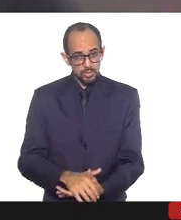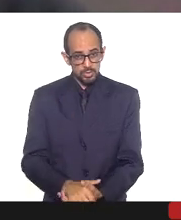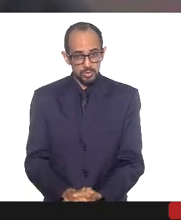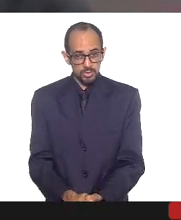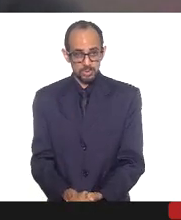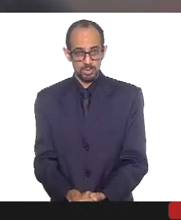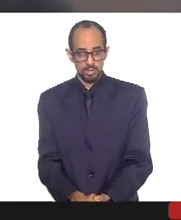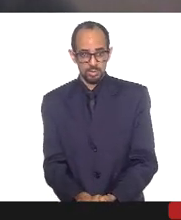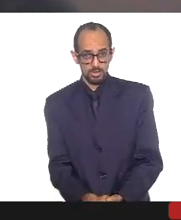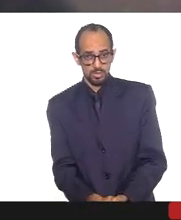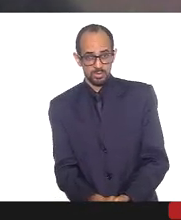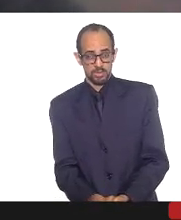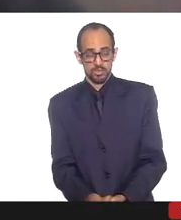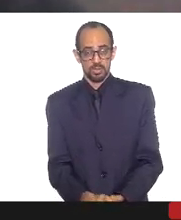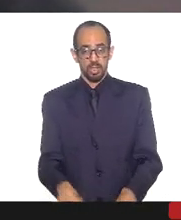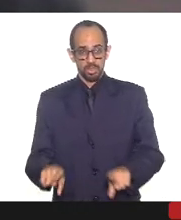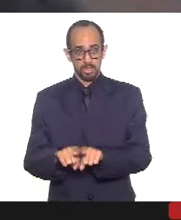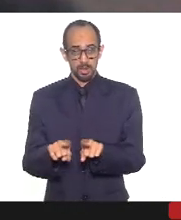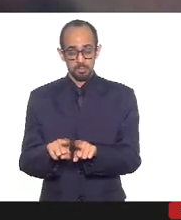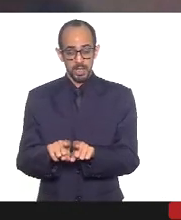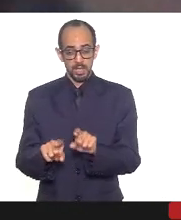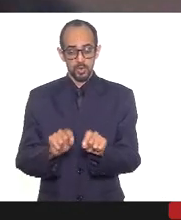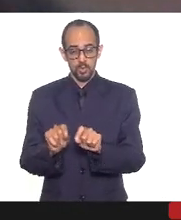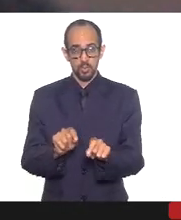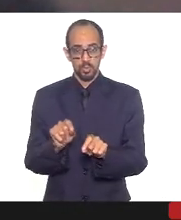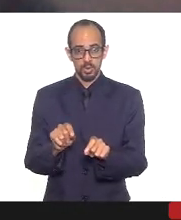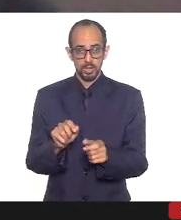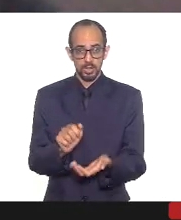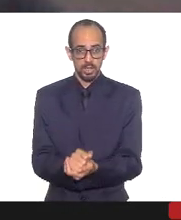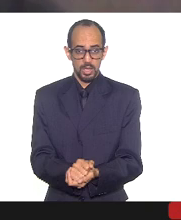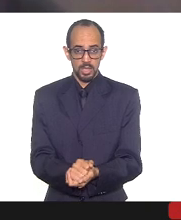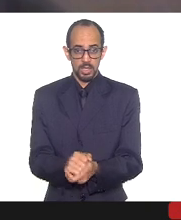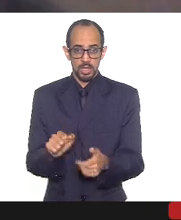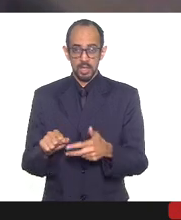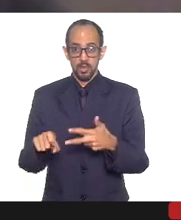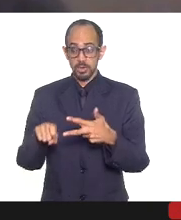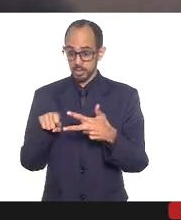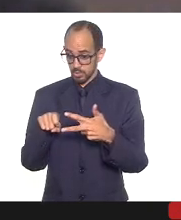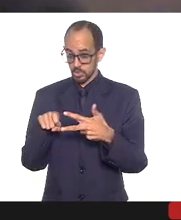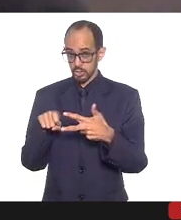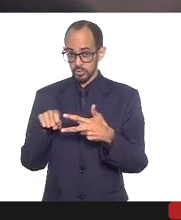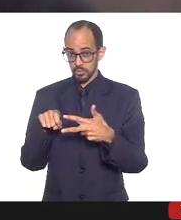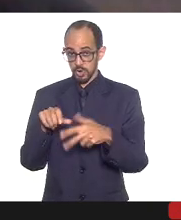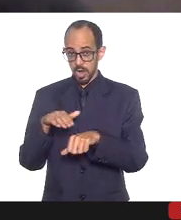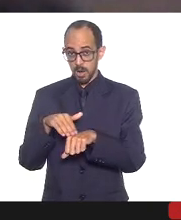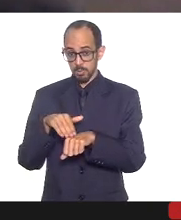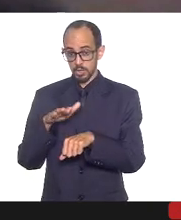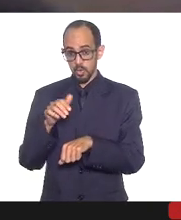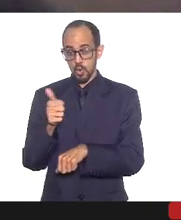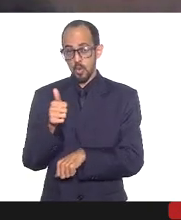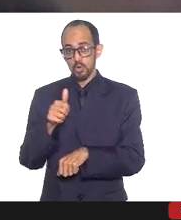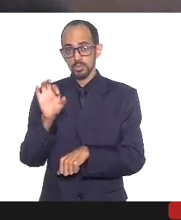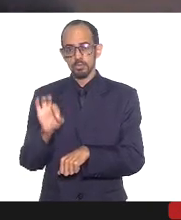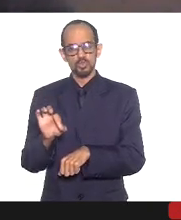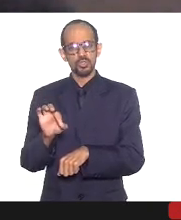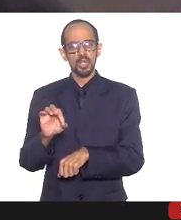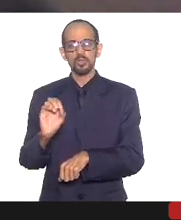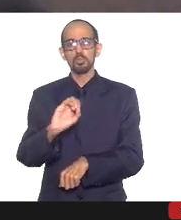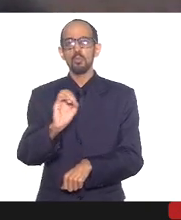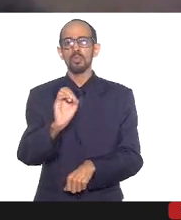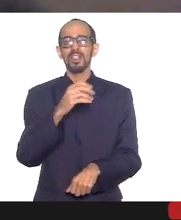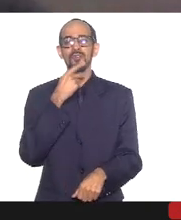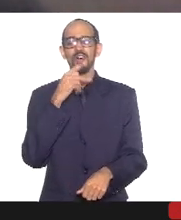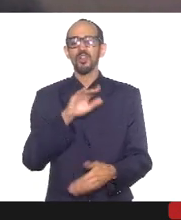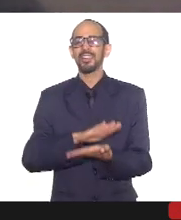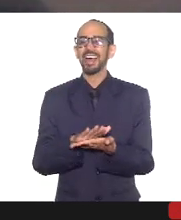Né? Mas, ao mesmo tempo, o executivo teve um aumento de 11%. Eu não vi uma frase sobre isso, eu não vi uma linha sobre